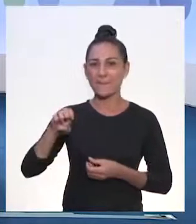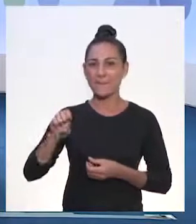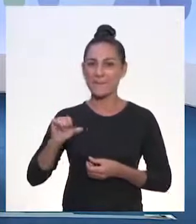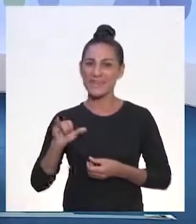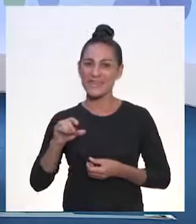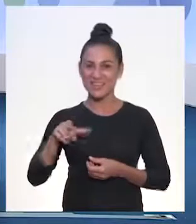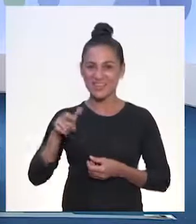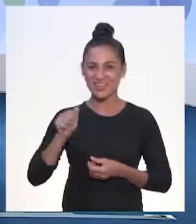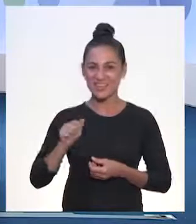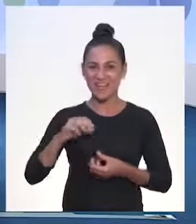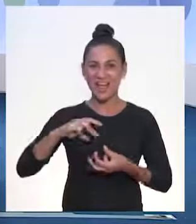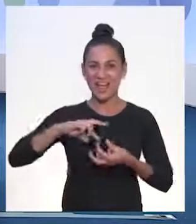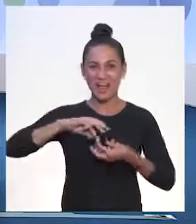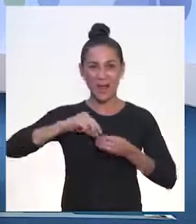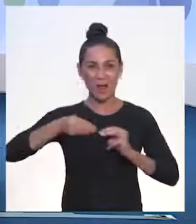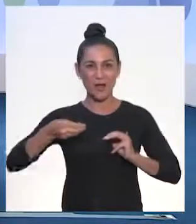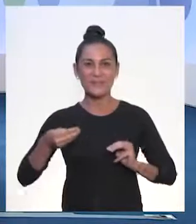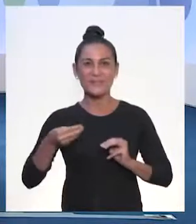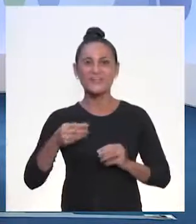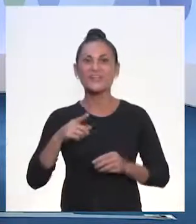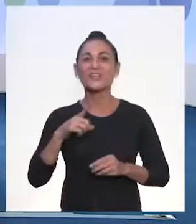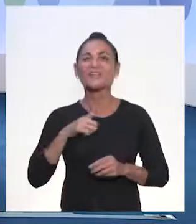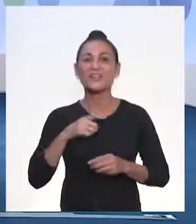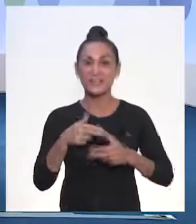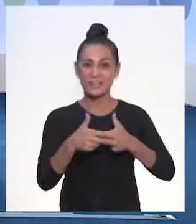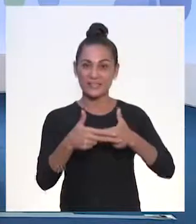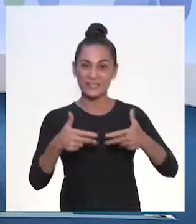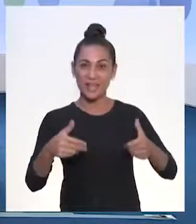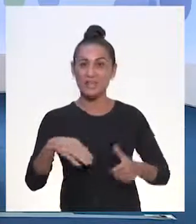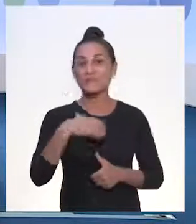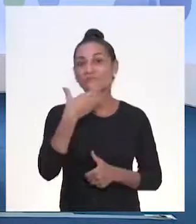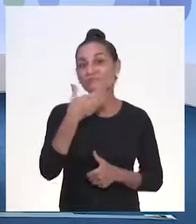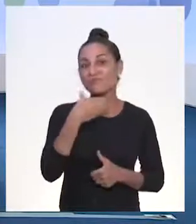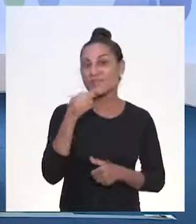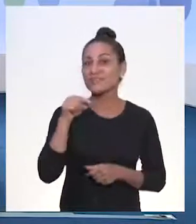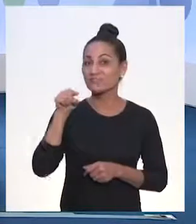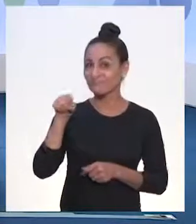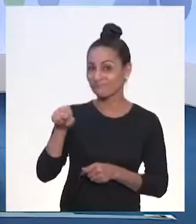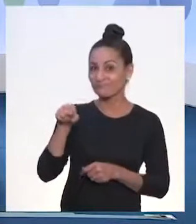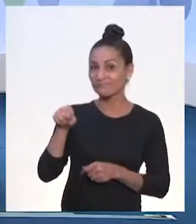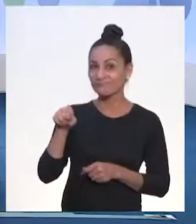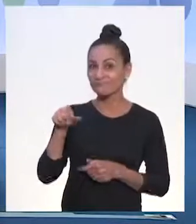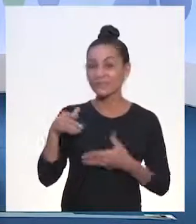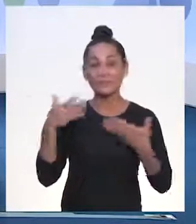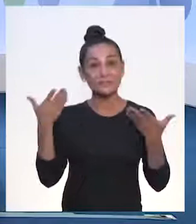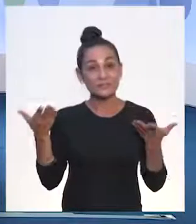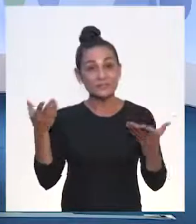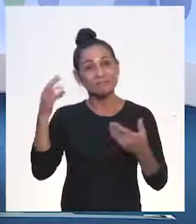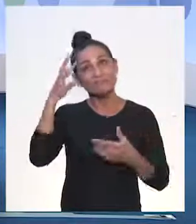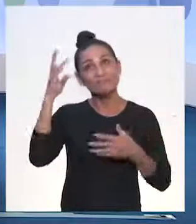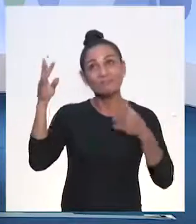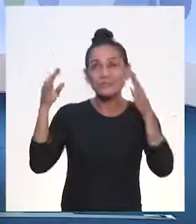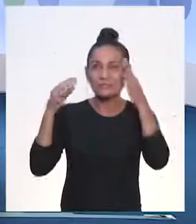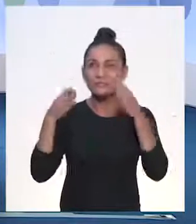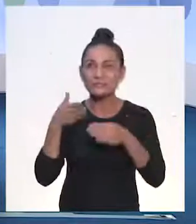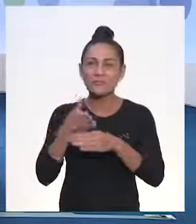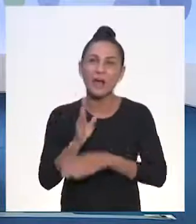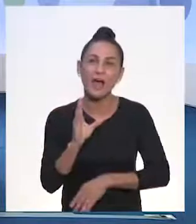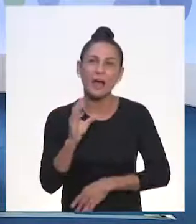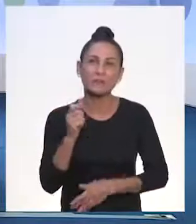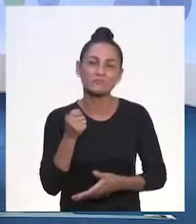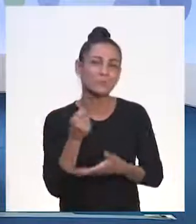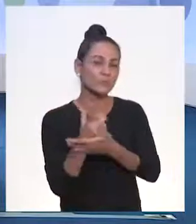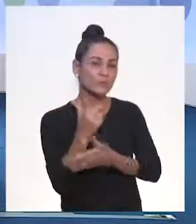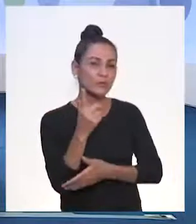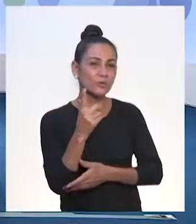ameixa. Ameixa é ameixa. Beleza? Então, eu tenho essas frutas aqui. E aí, pensa assim no seguinte. Você foi lá, você comprou